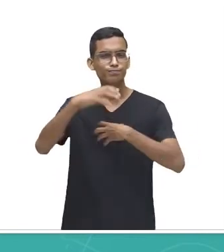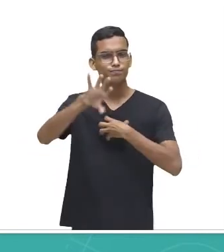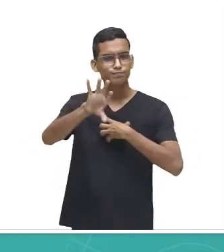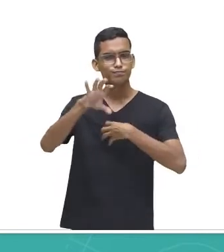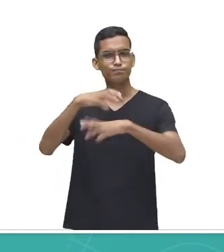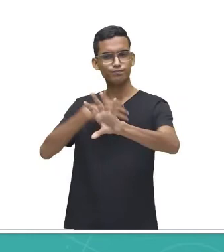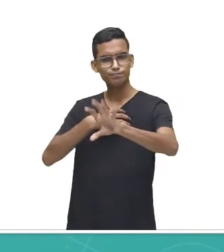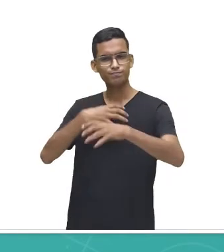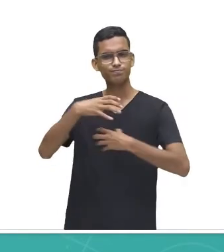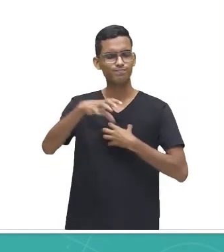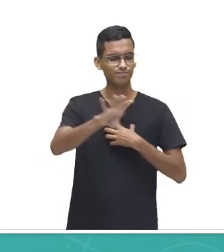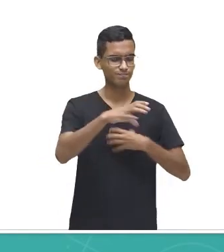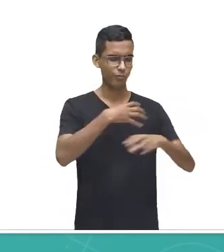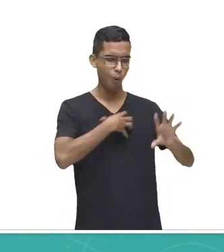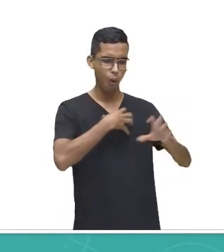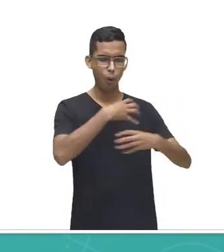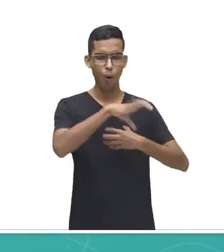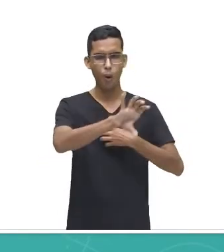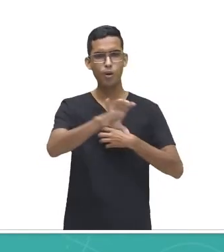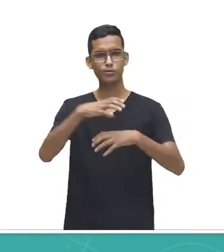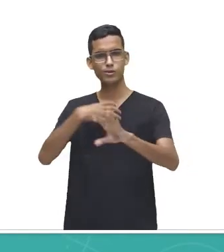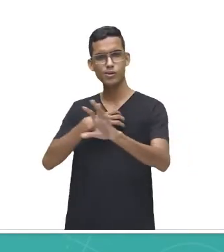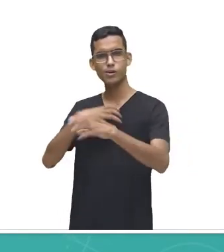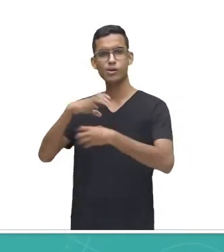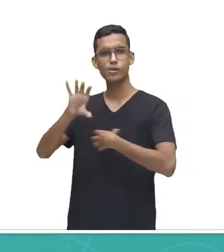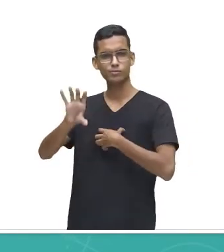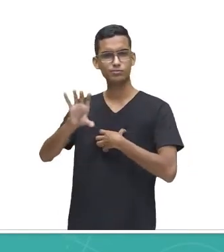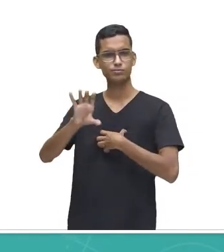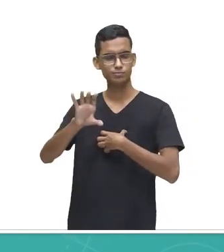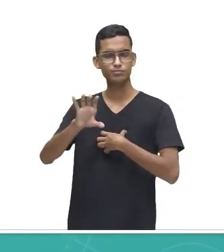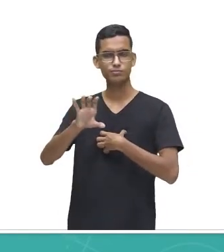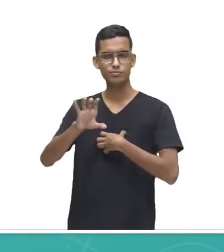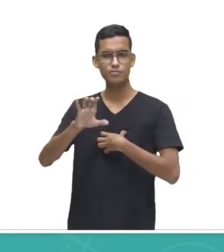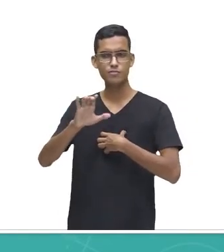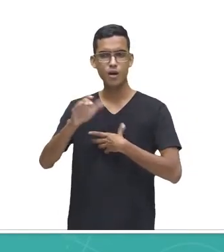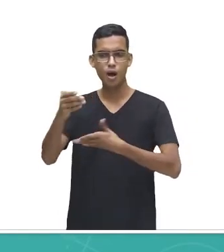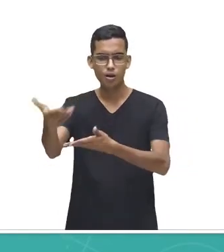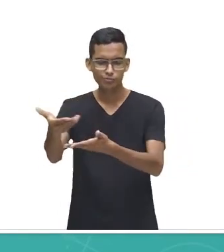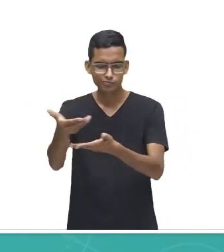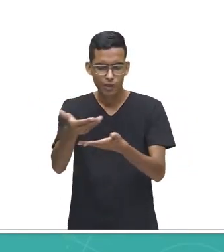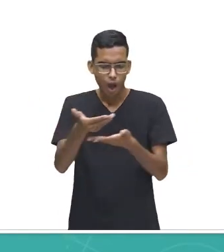abertura para acolher o diferente.